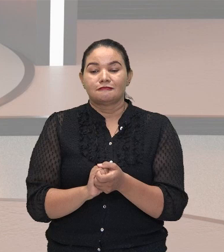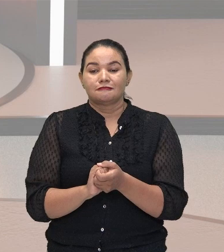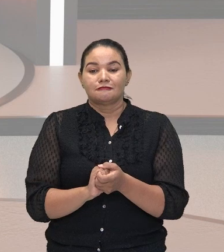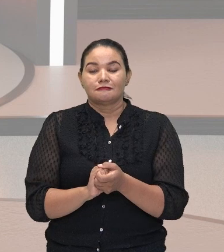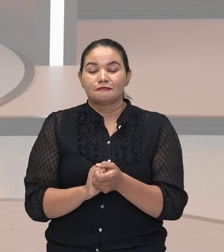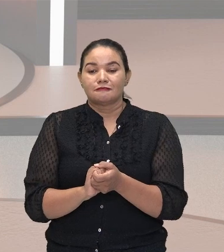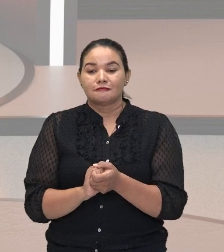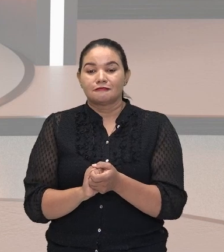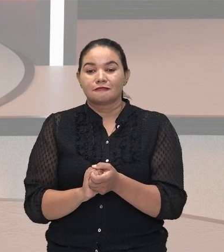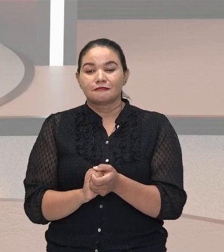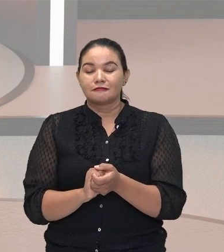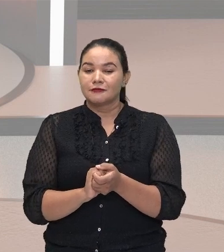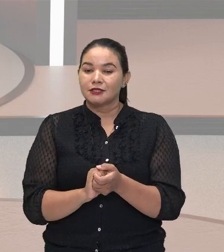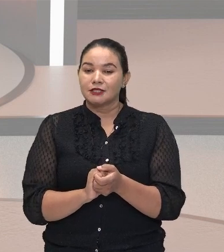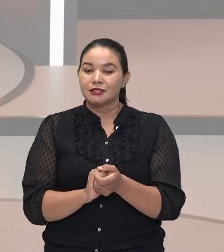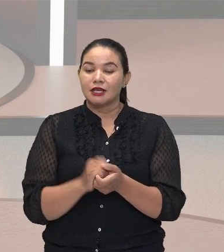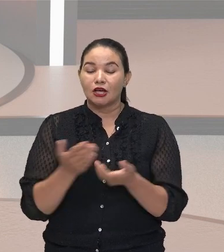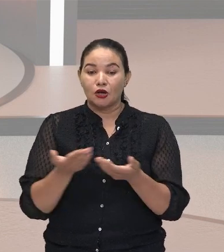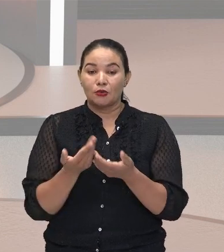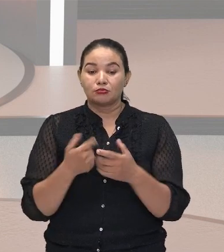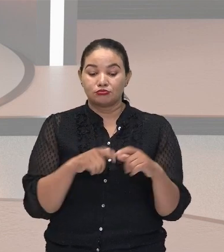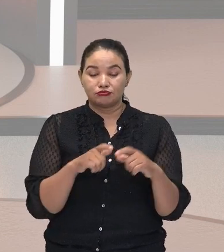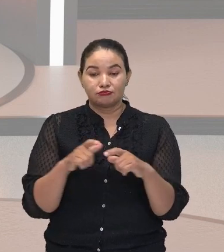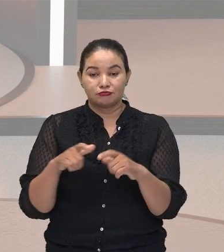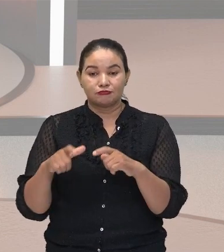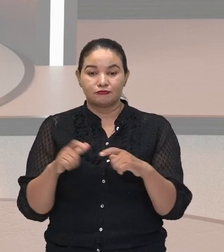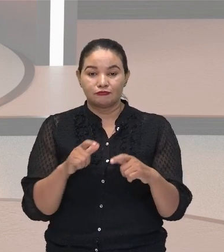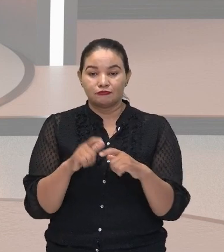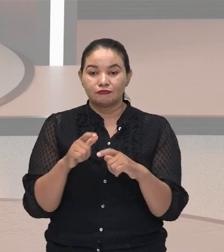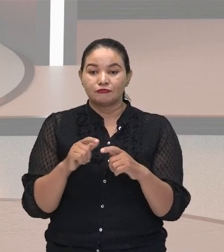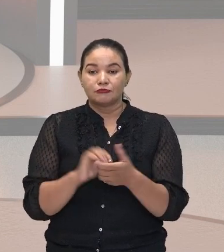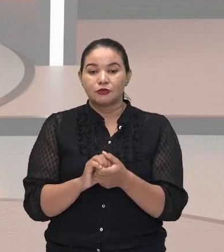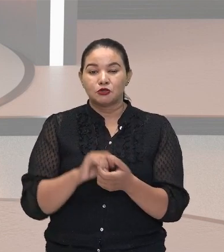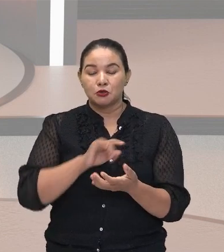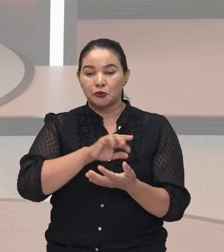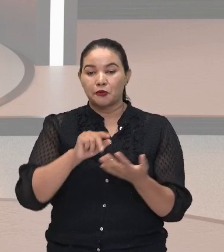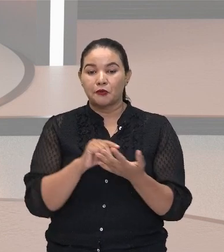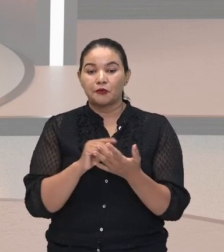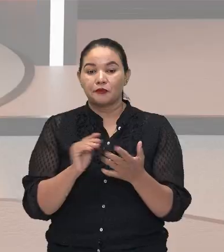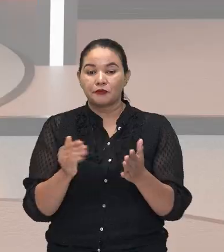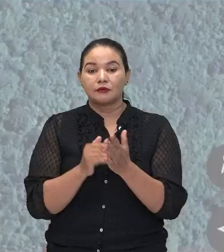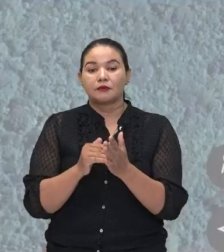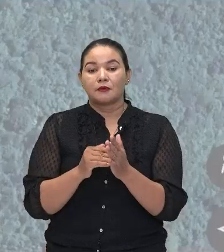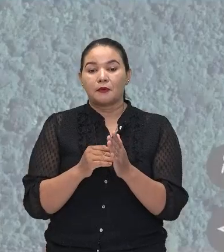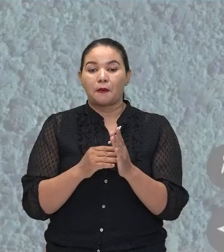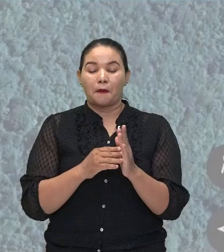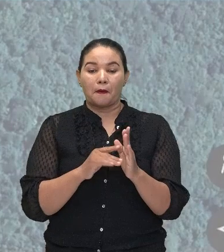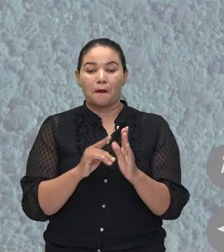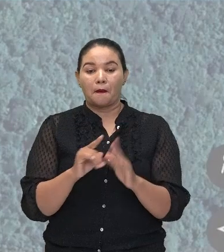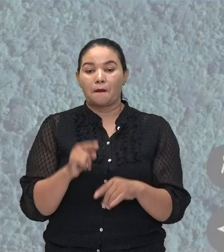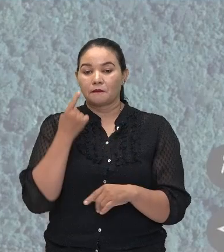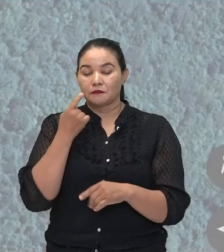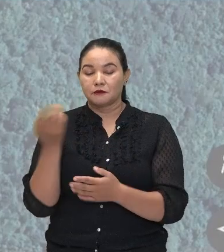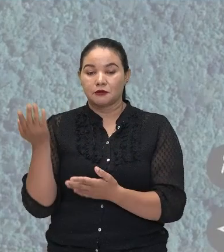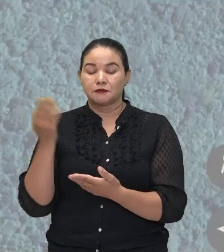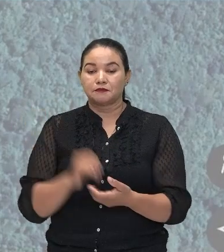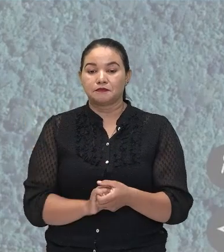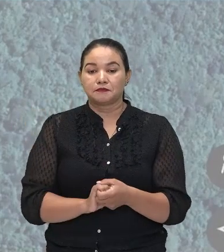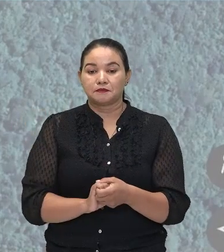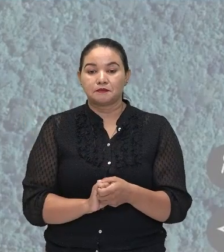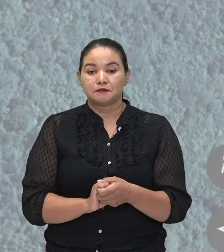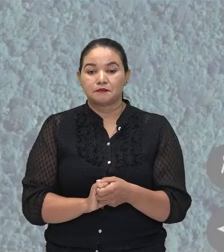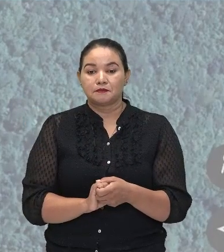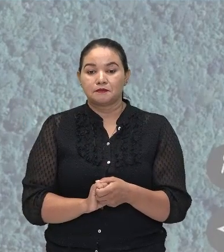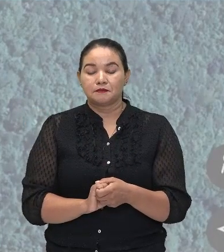agora acompanhar um pouquinho desses lugares, tanto do Sri Lanka quanto de Maldivas. Acompanhem. A gente começa trazendo